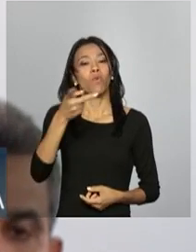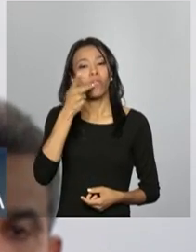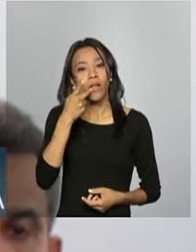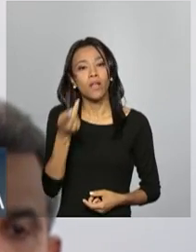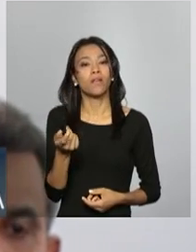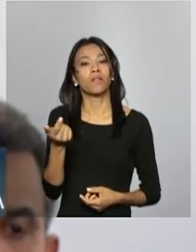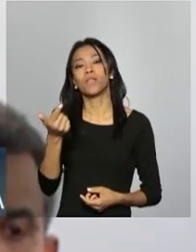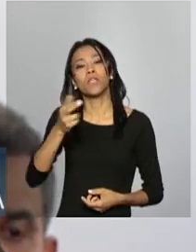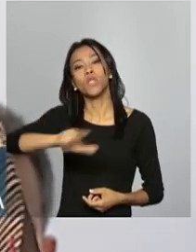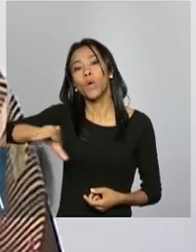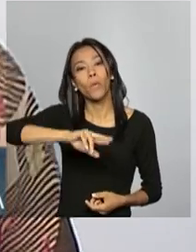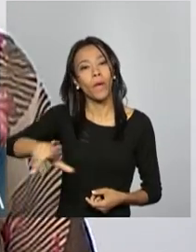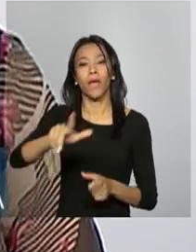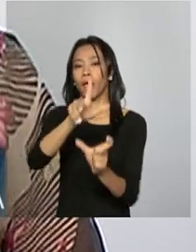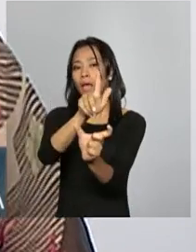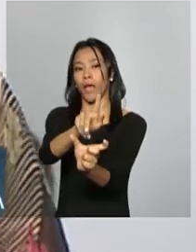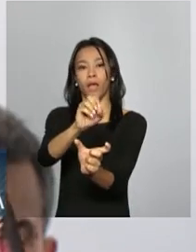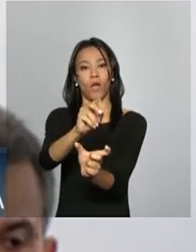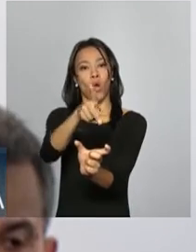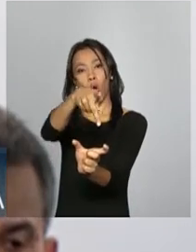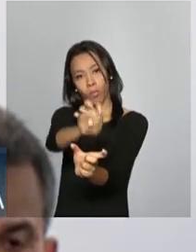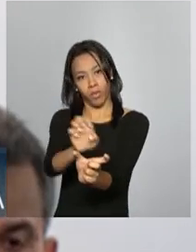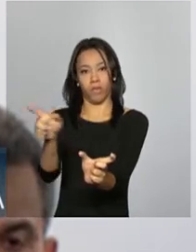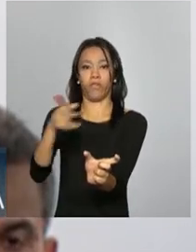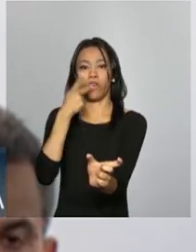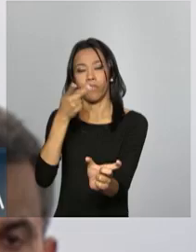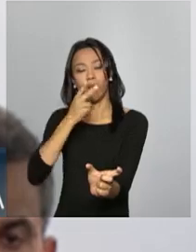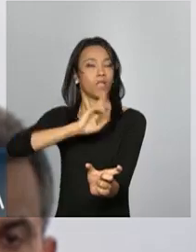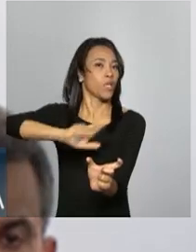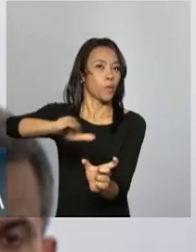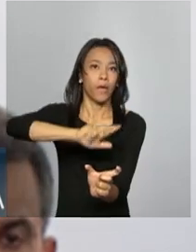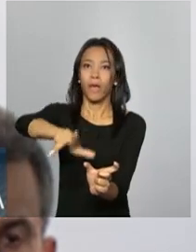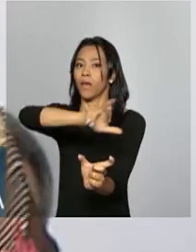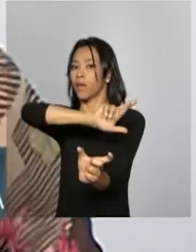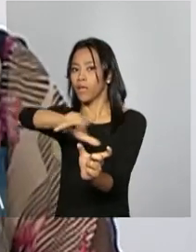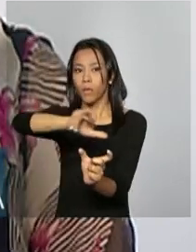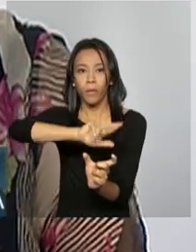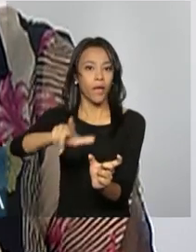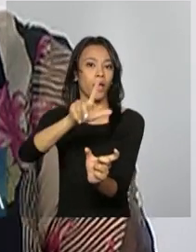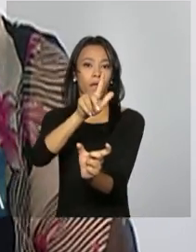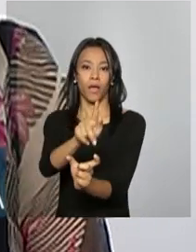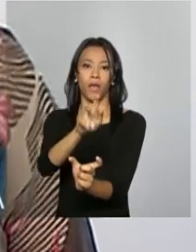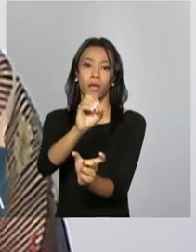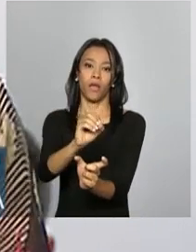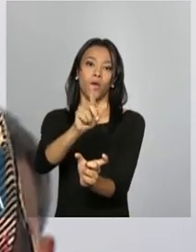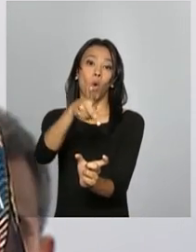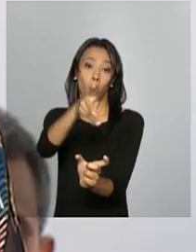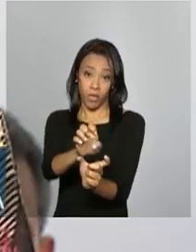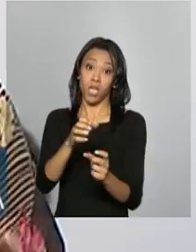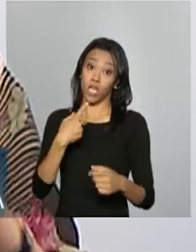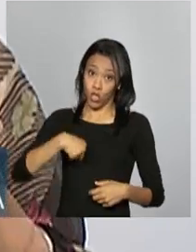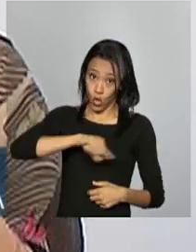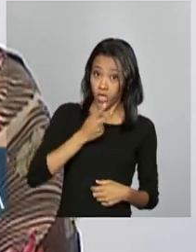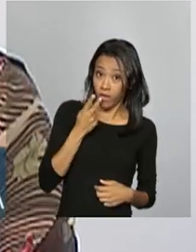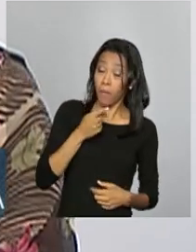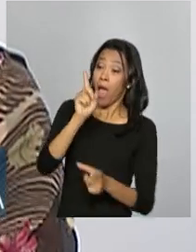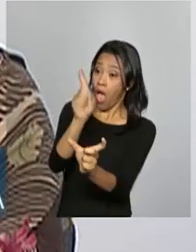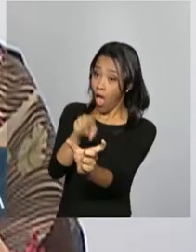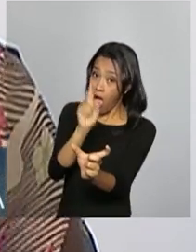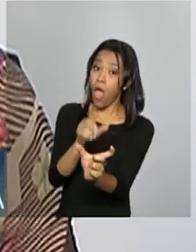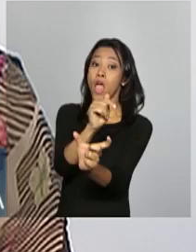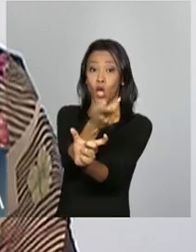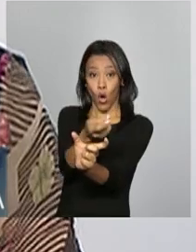golpe. Ficam, de fato, muito incomodados quando a gente diz que é golpe. E é